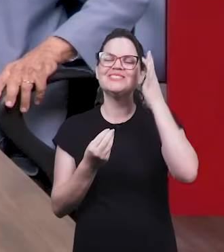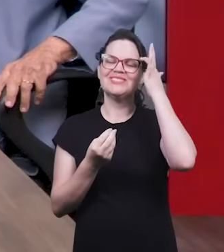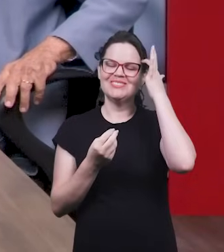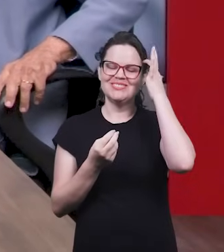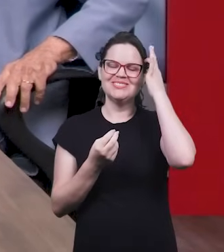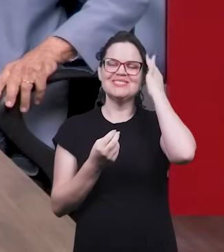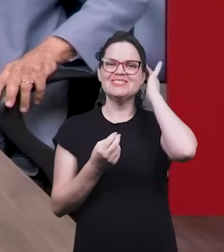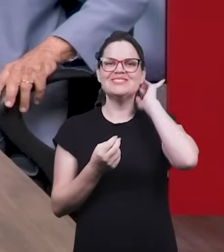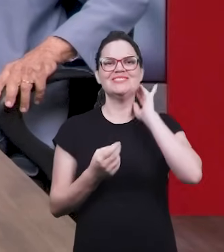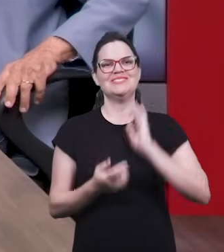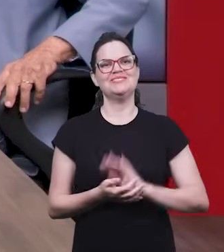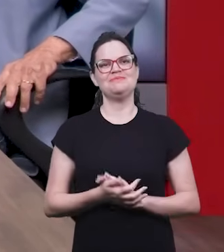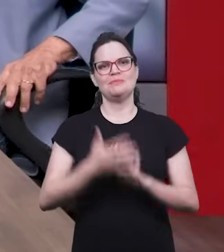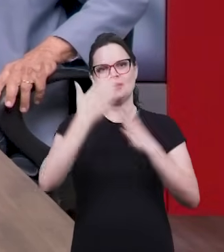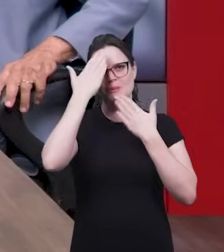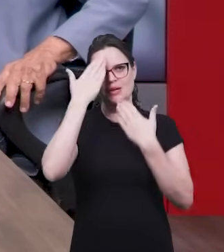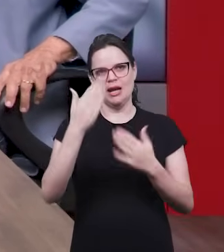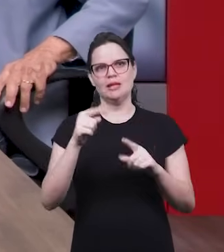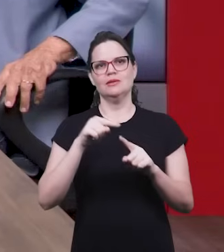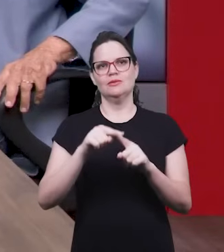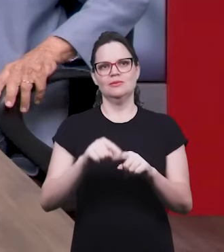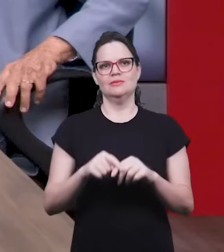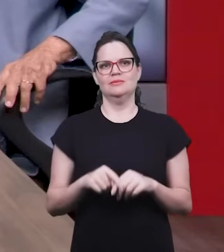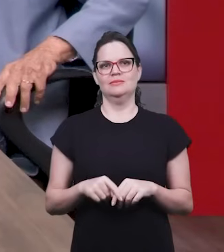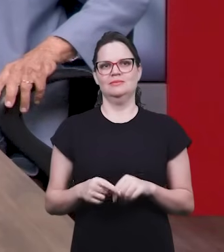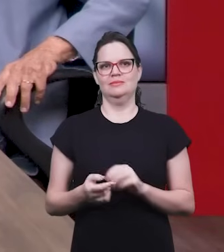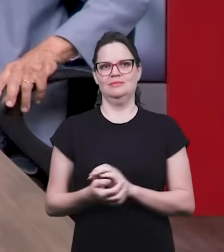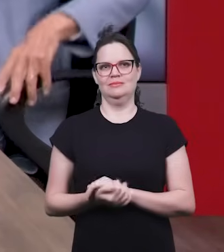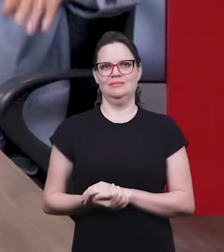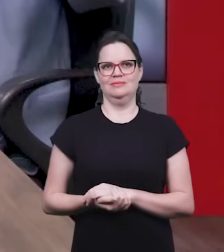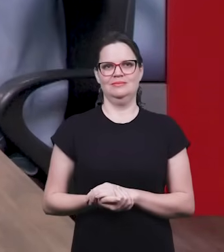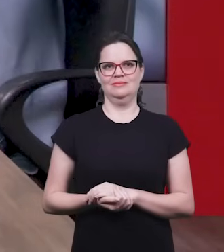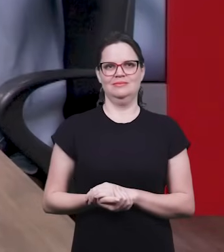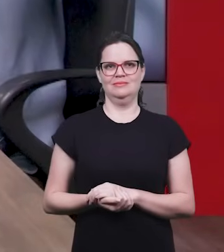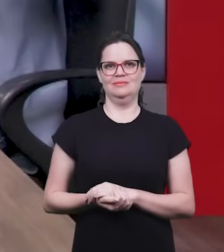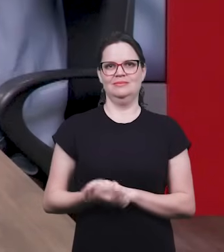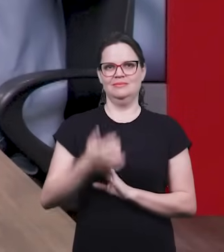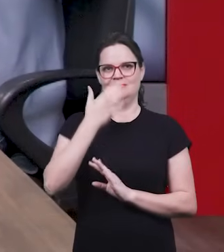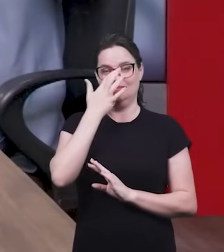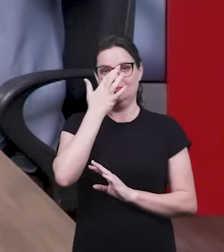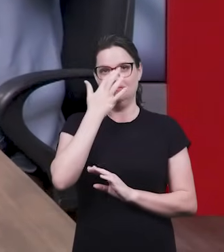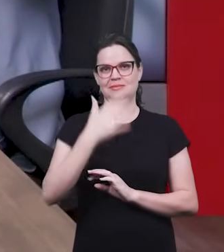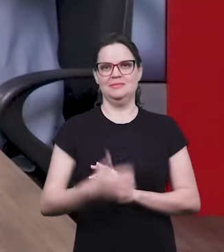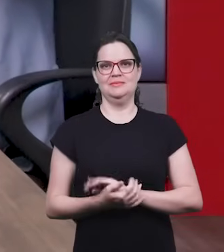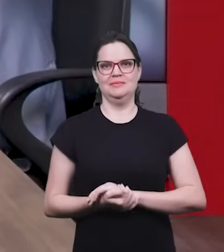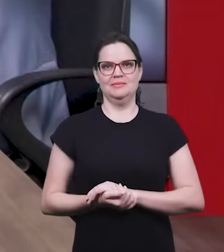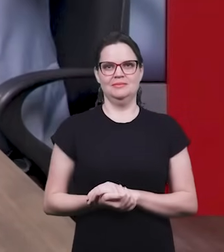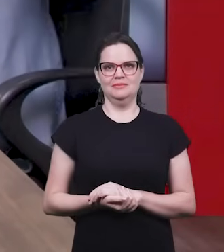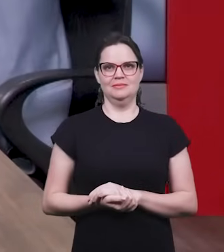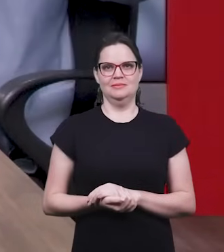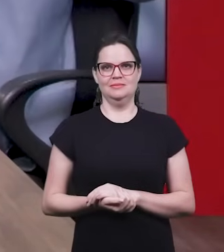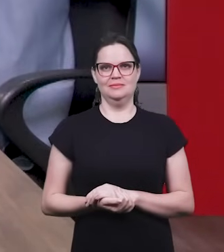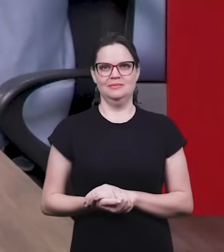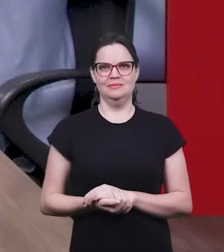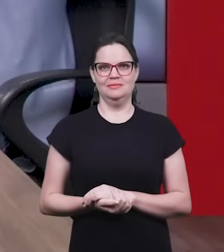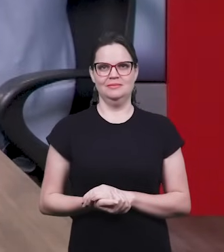felizes. Obrigada. Os Fluminenses estão felizes. O senhor não é só pernambucano,